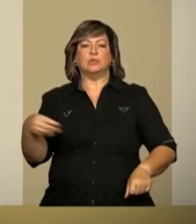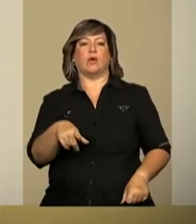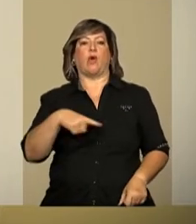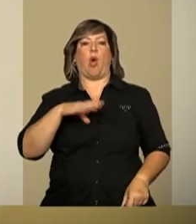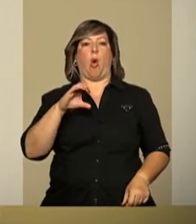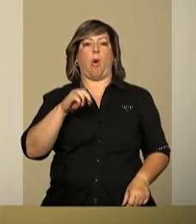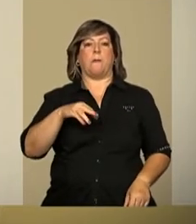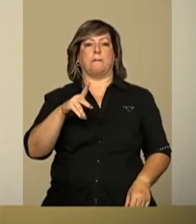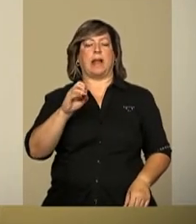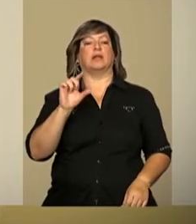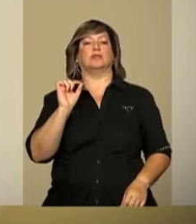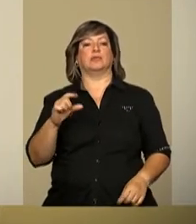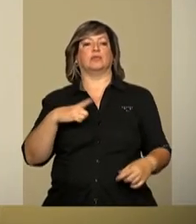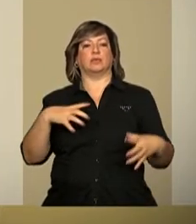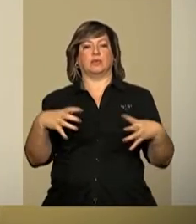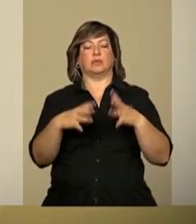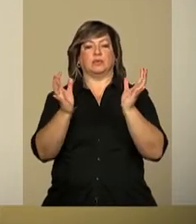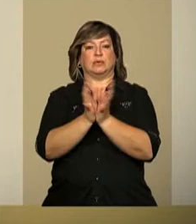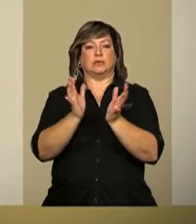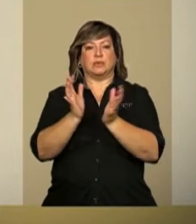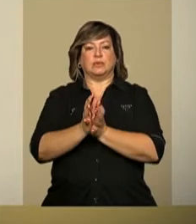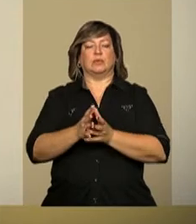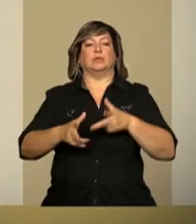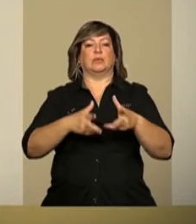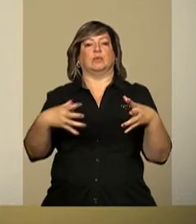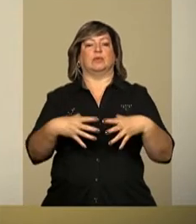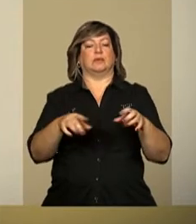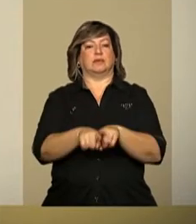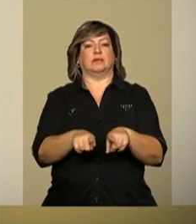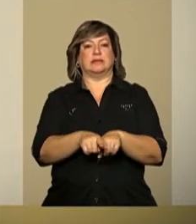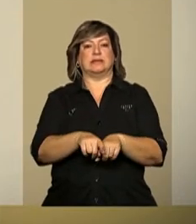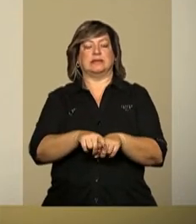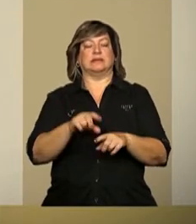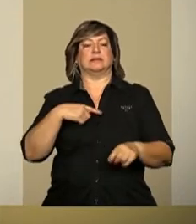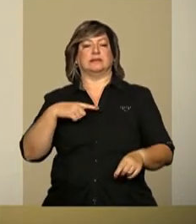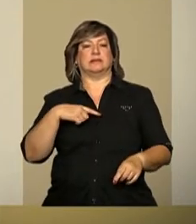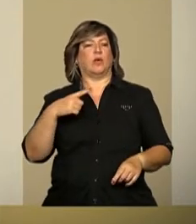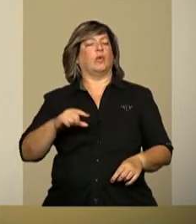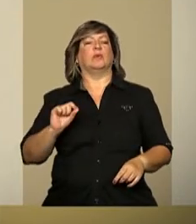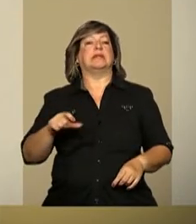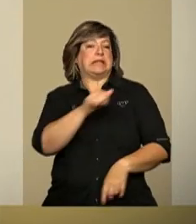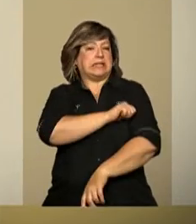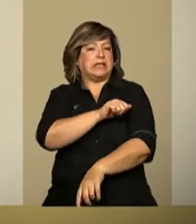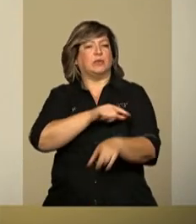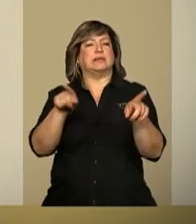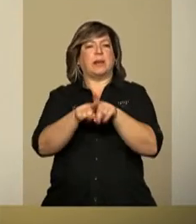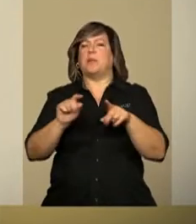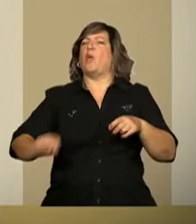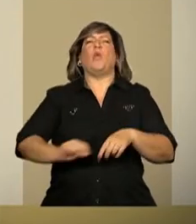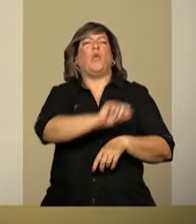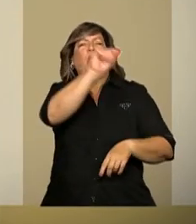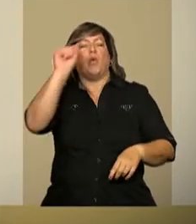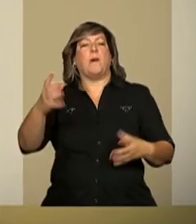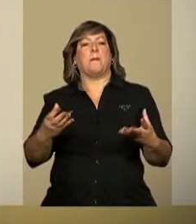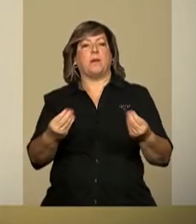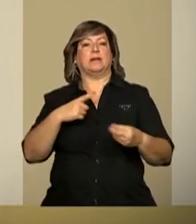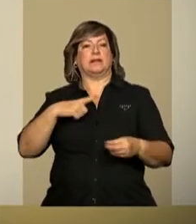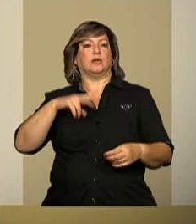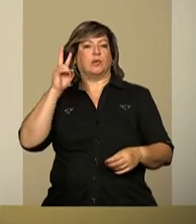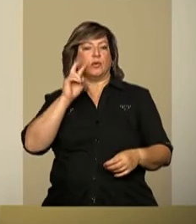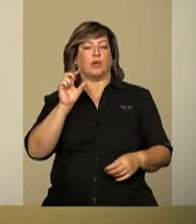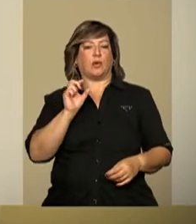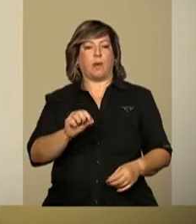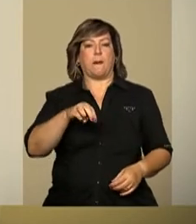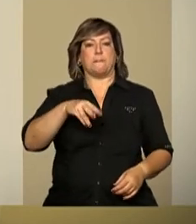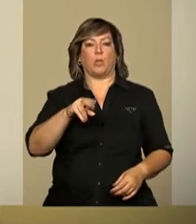complexo Ferroviário de Paraná piacaba em Santo André já lá no Rio nós vamos restaurar o Museu da República e seu jardim histórico